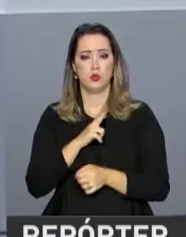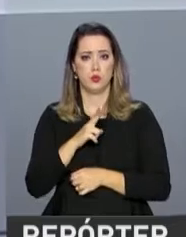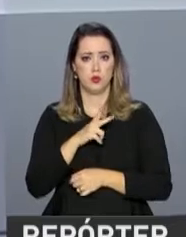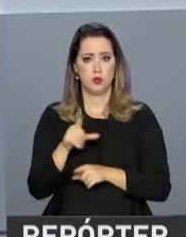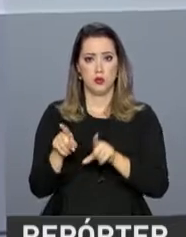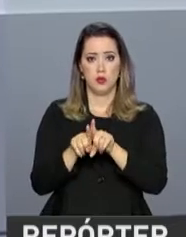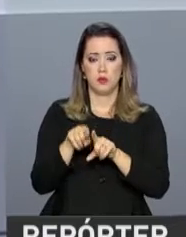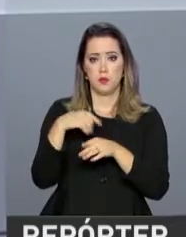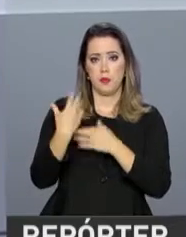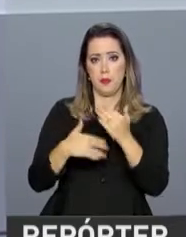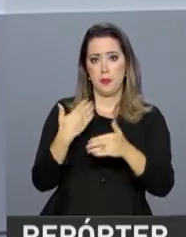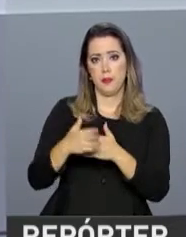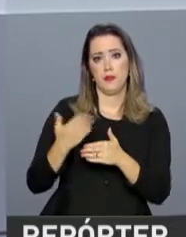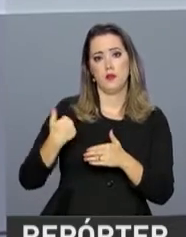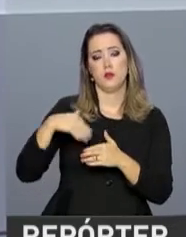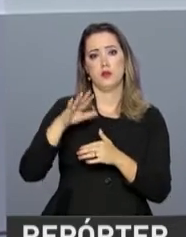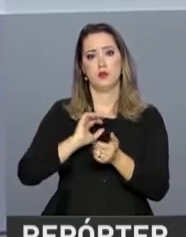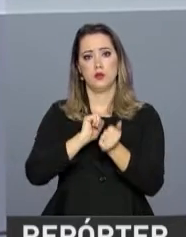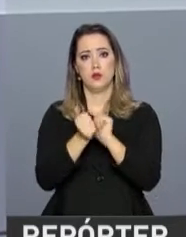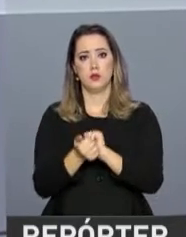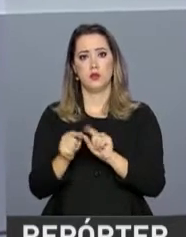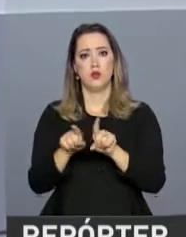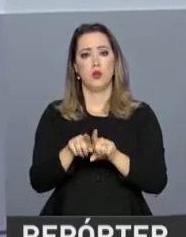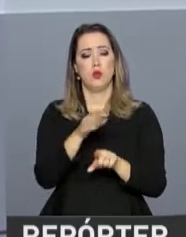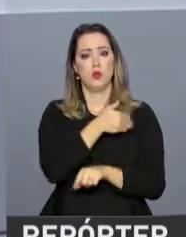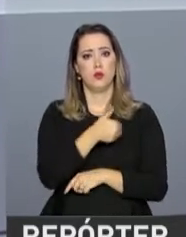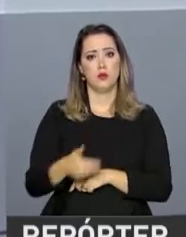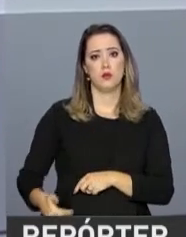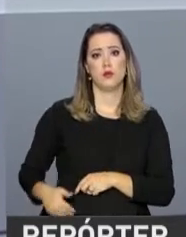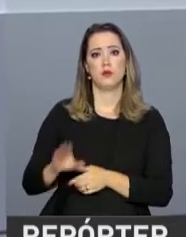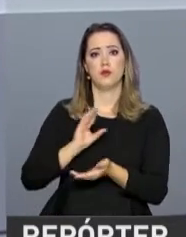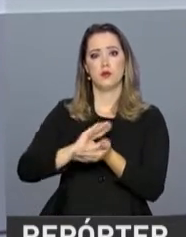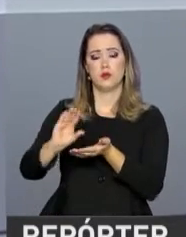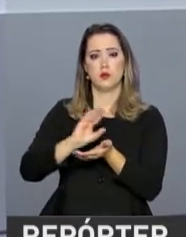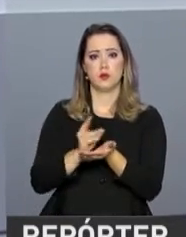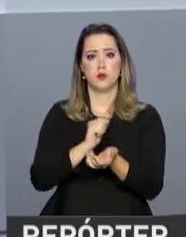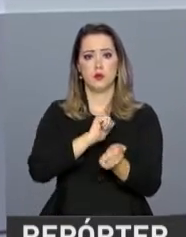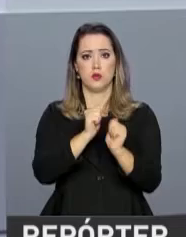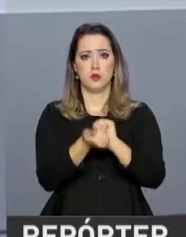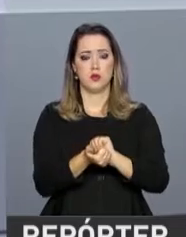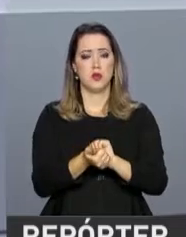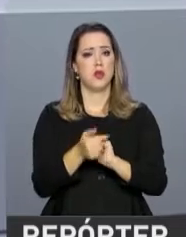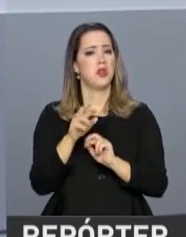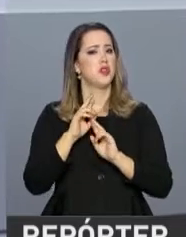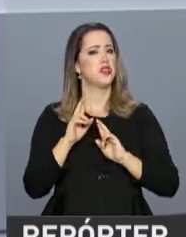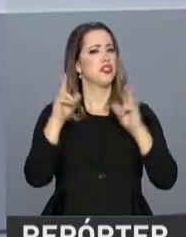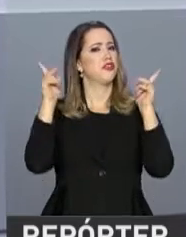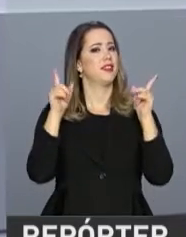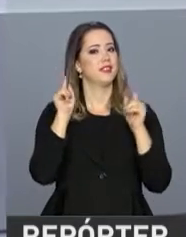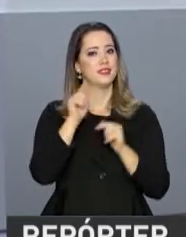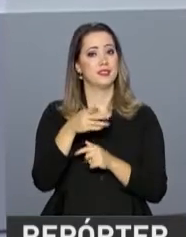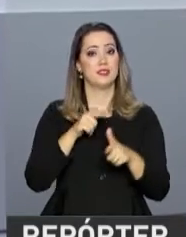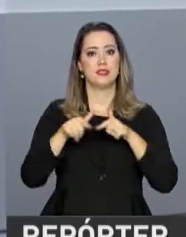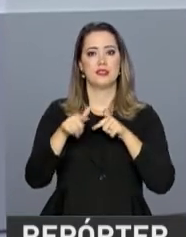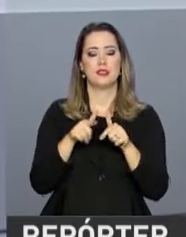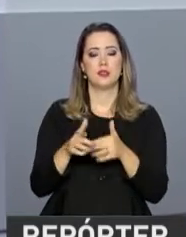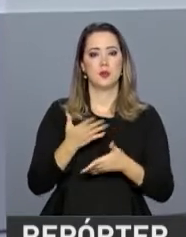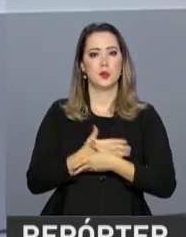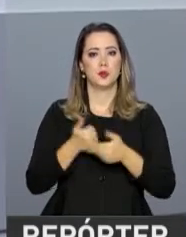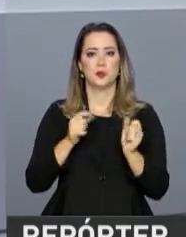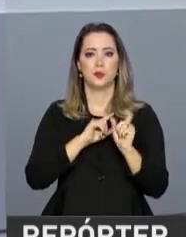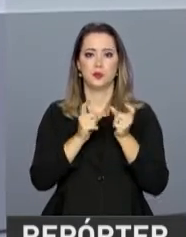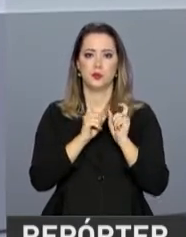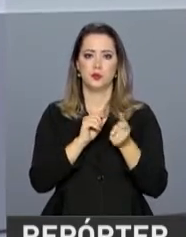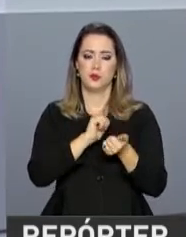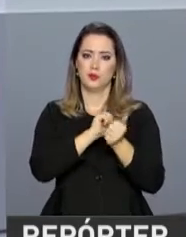para desenvolver ainda mais os nossos atletas o governo vai investir em esportes não tradicionais e trabalhar na melhoria